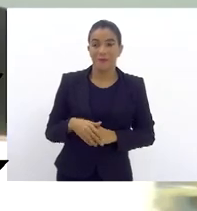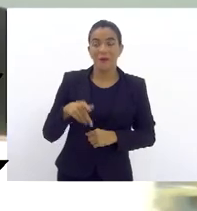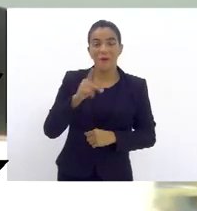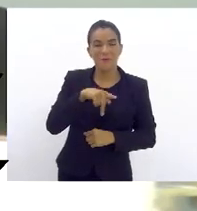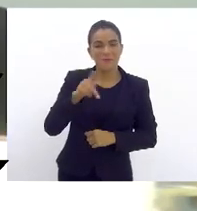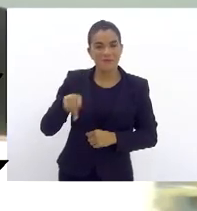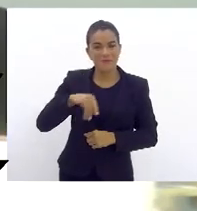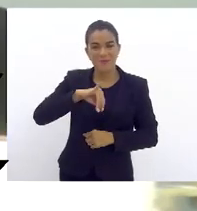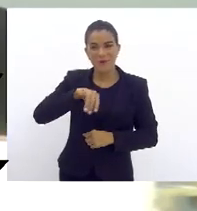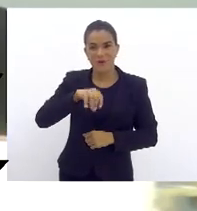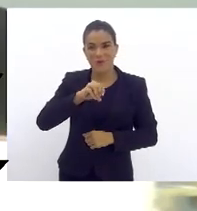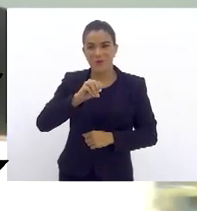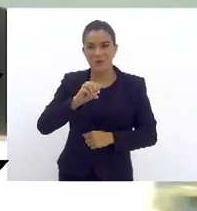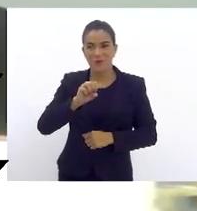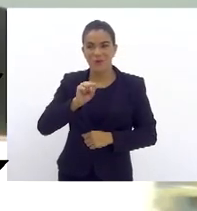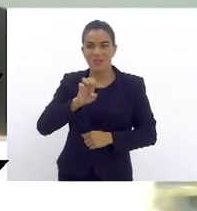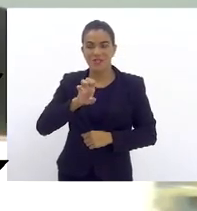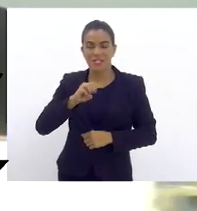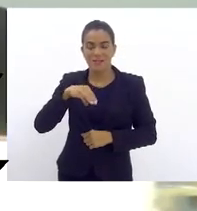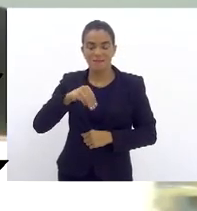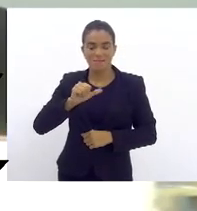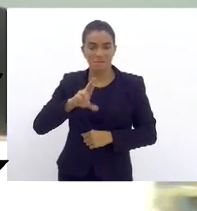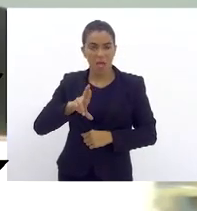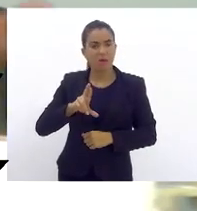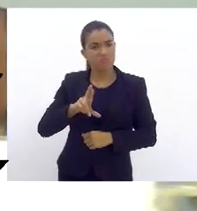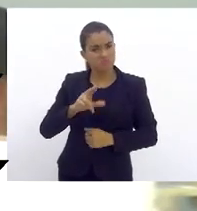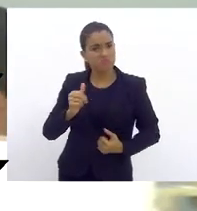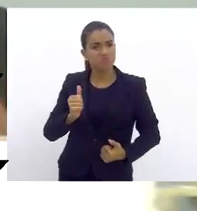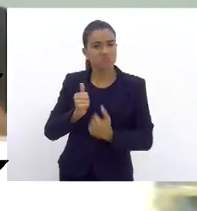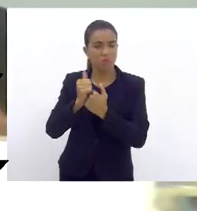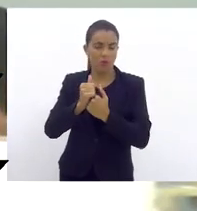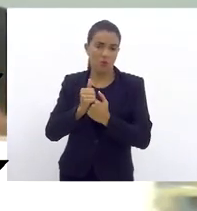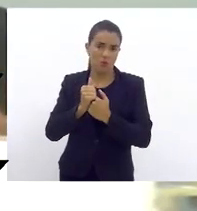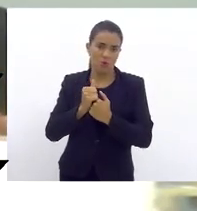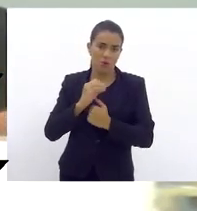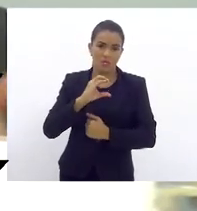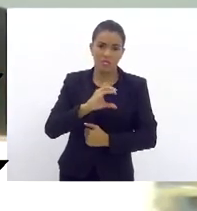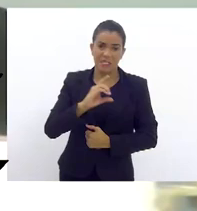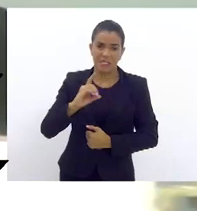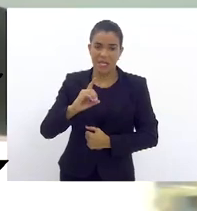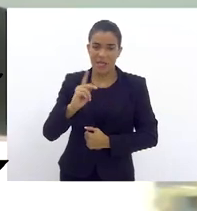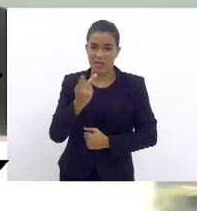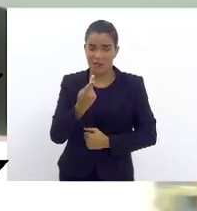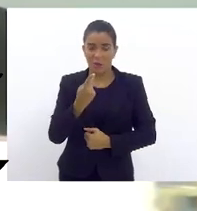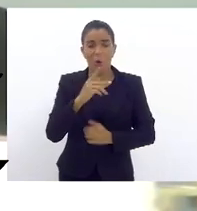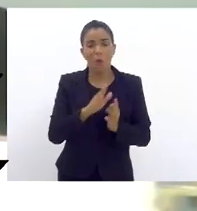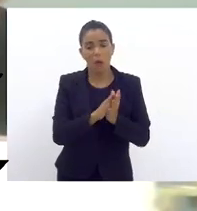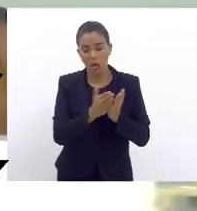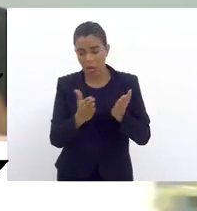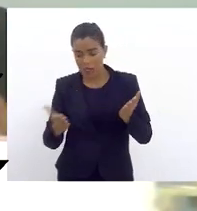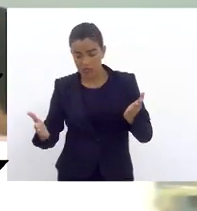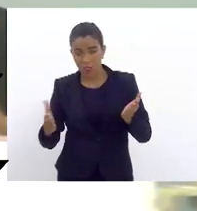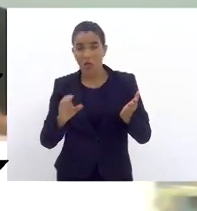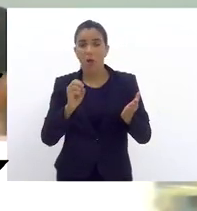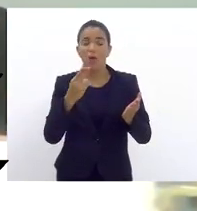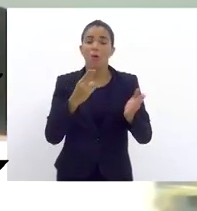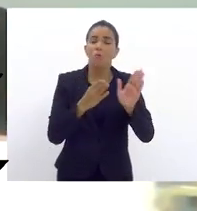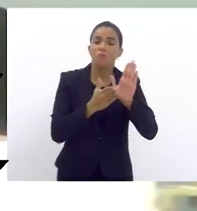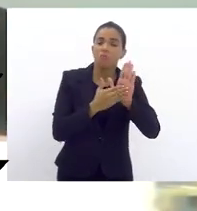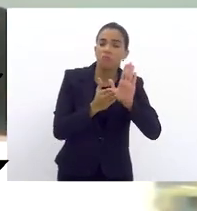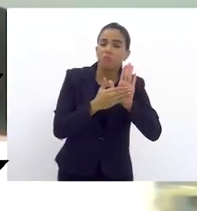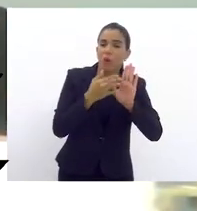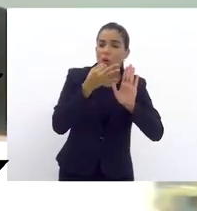Josimar com a CDH eu acho que seja para elaborar alguma cartilha sobre os seus direitos seja para propor né